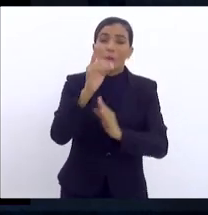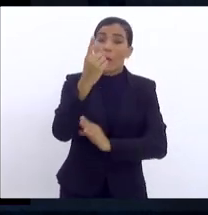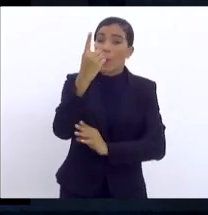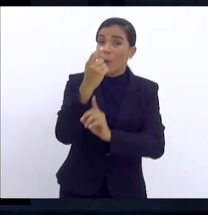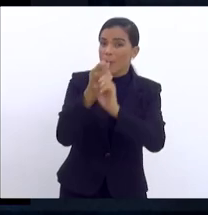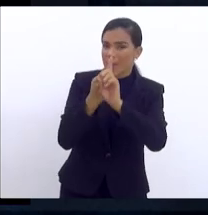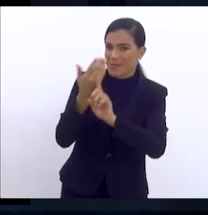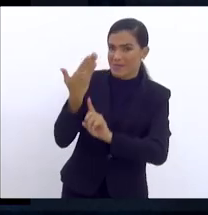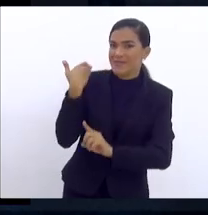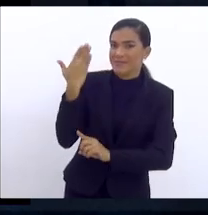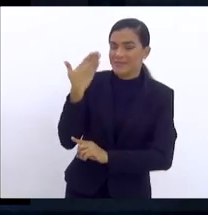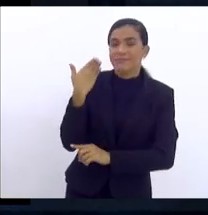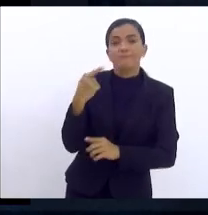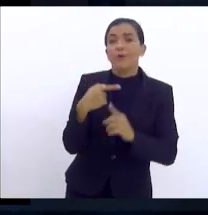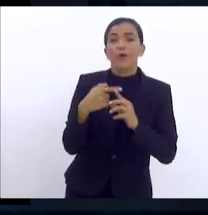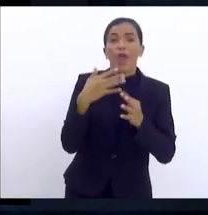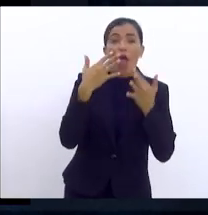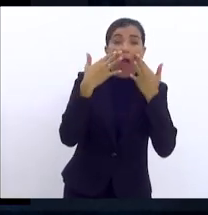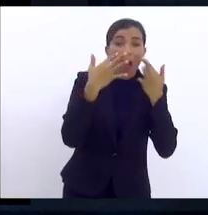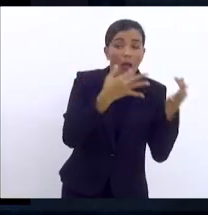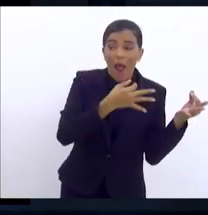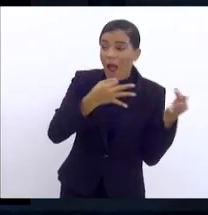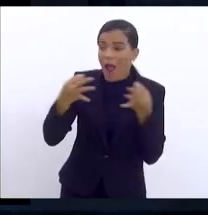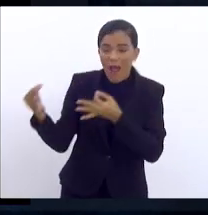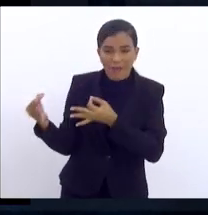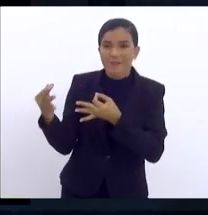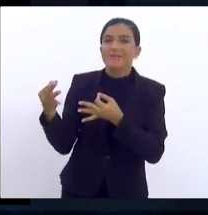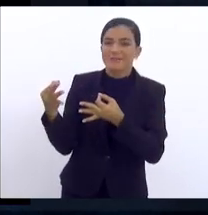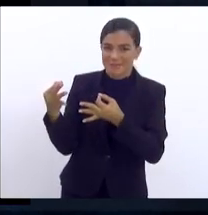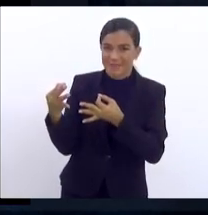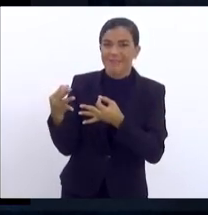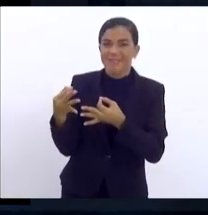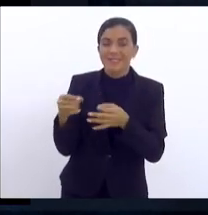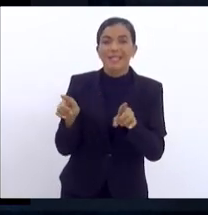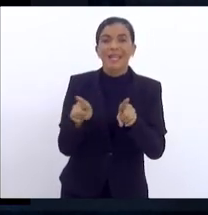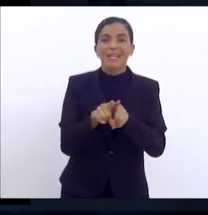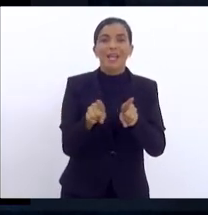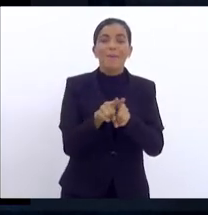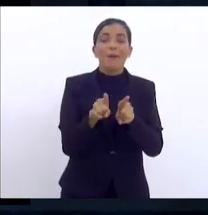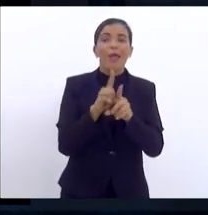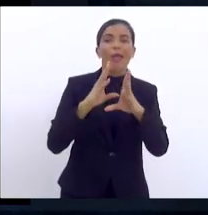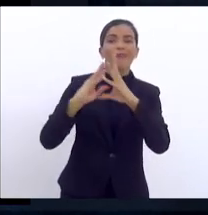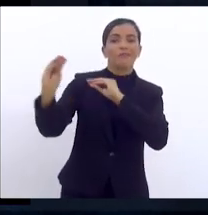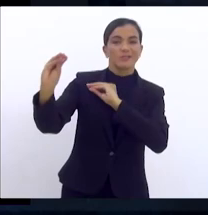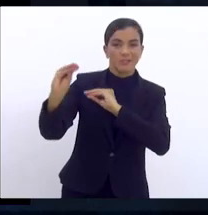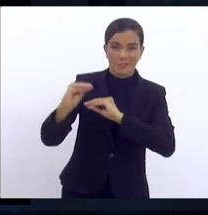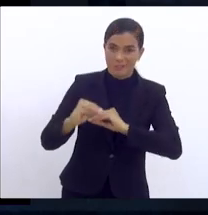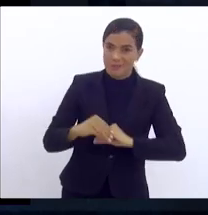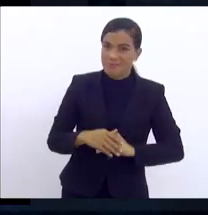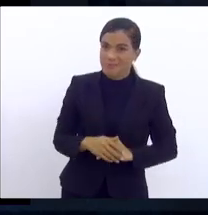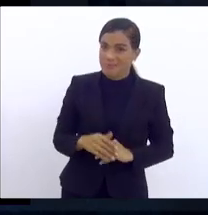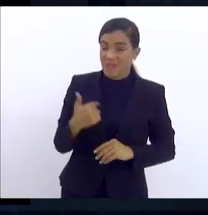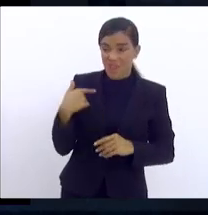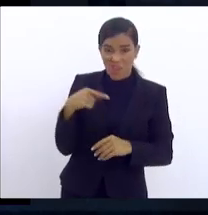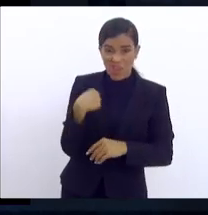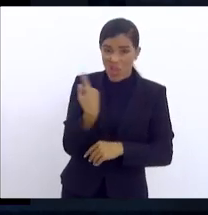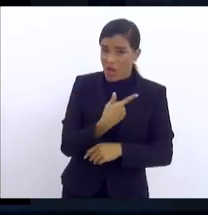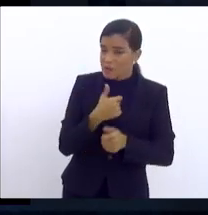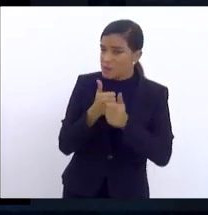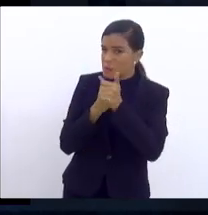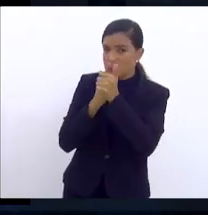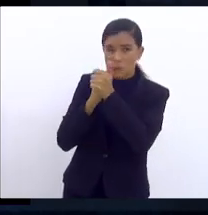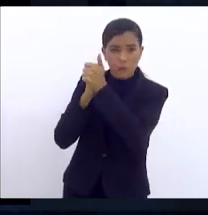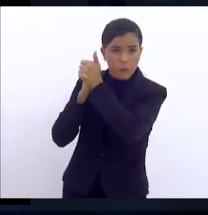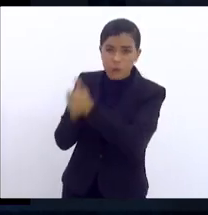justamente para desviar as nossas ações para que eles pudessem fugir foram perseguidos por alguns